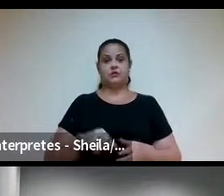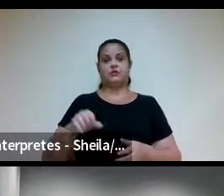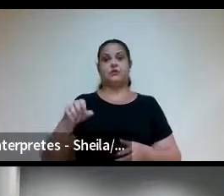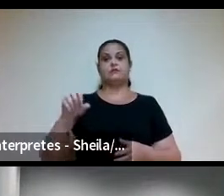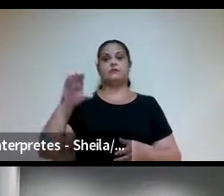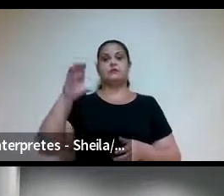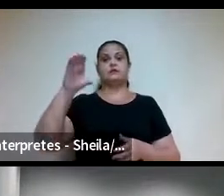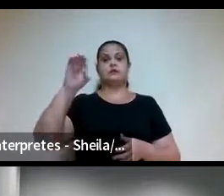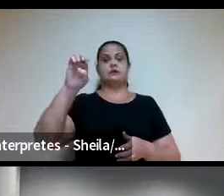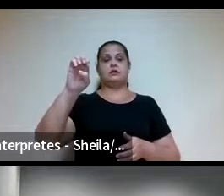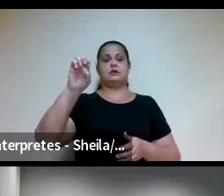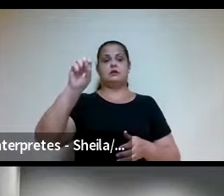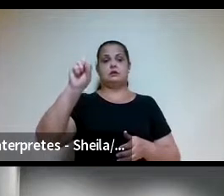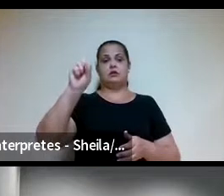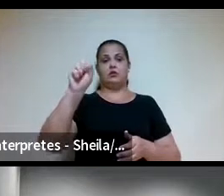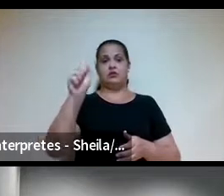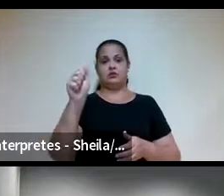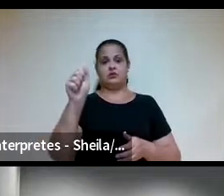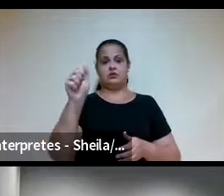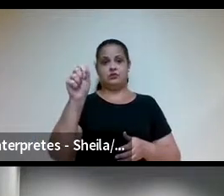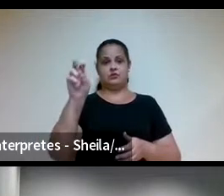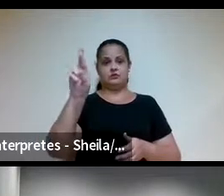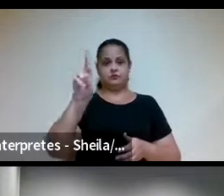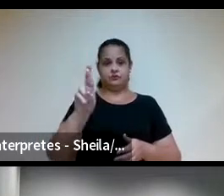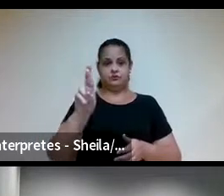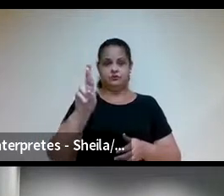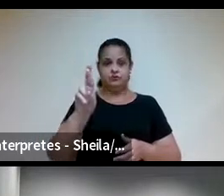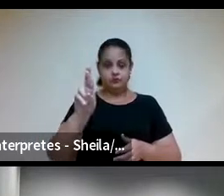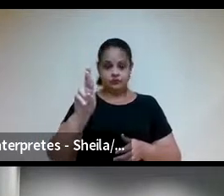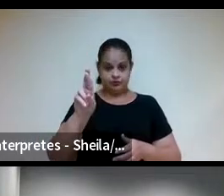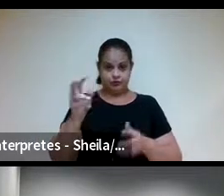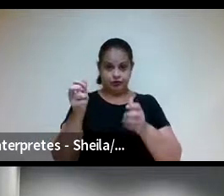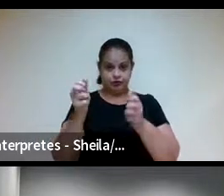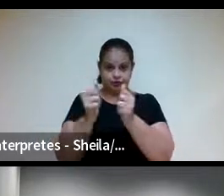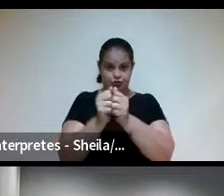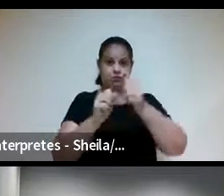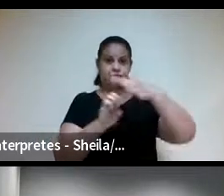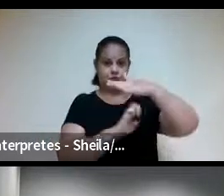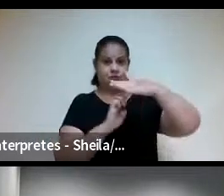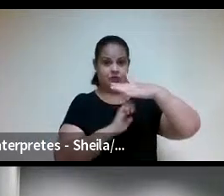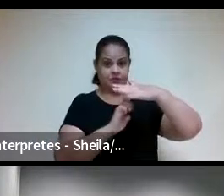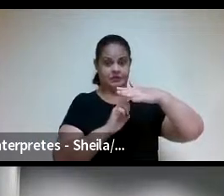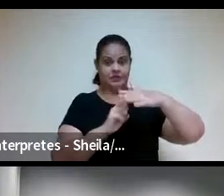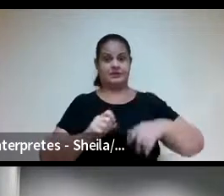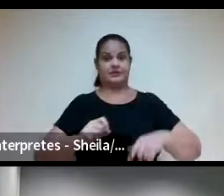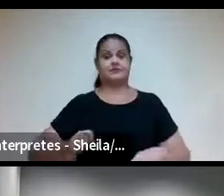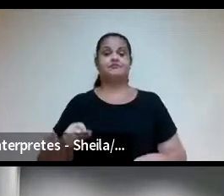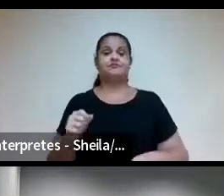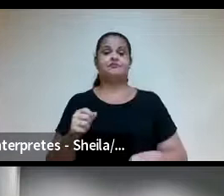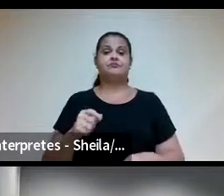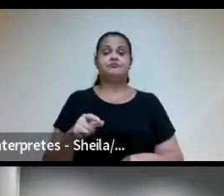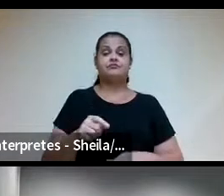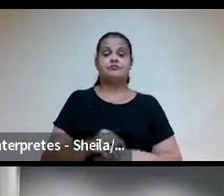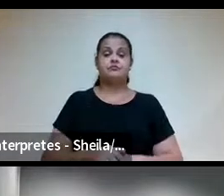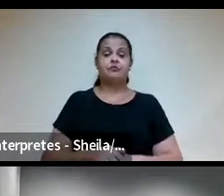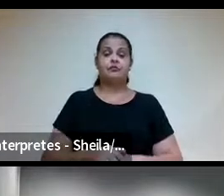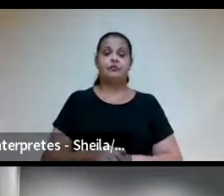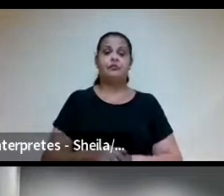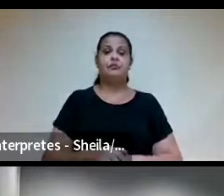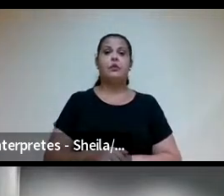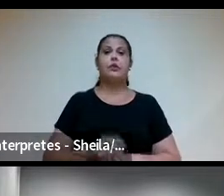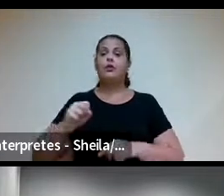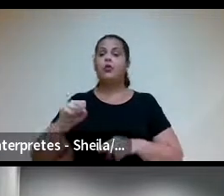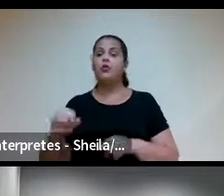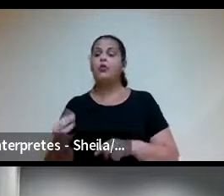permanecendo este inerte. Argumenta também que houve a inadequação da via eleita por ter perdido o ora autor a oportunidade